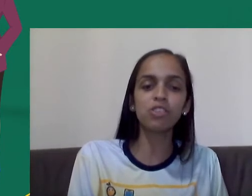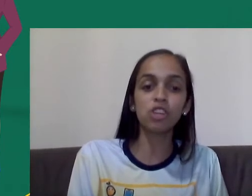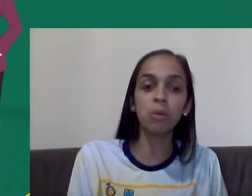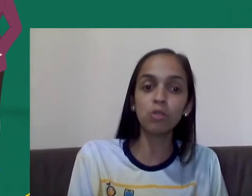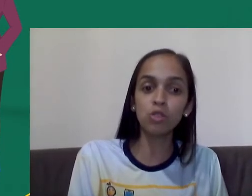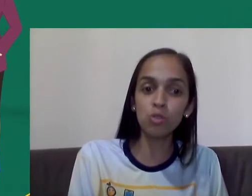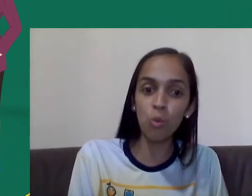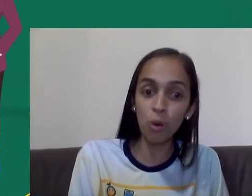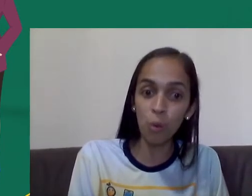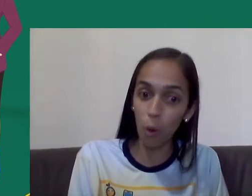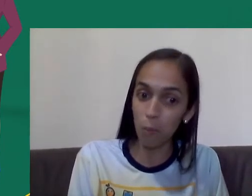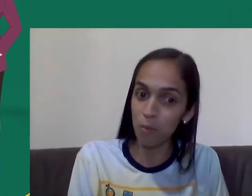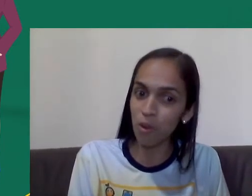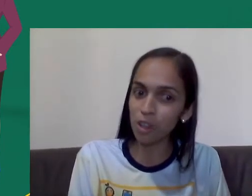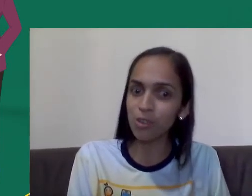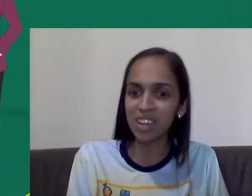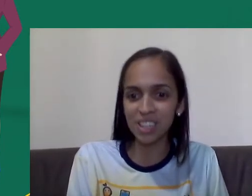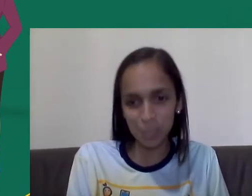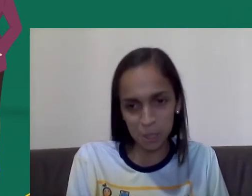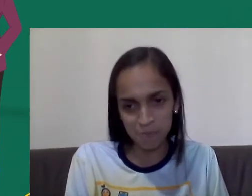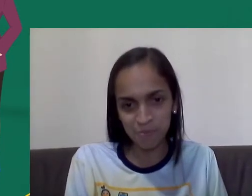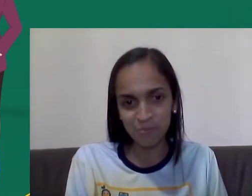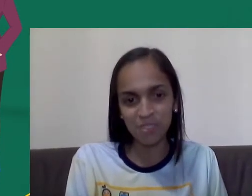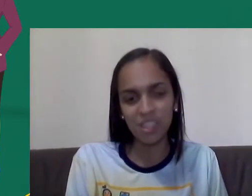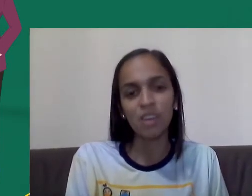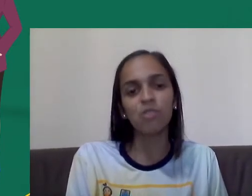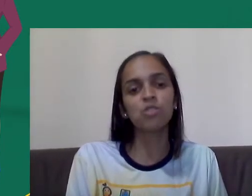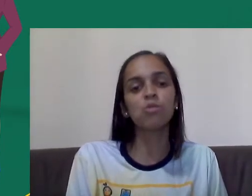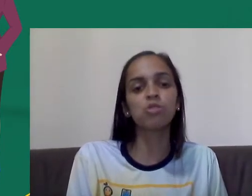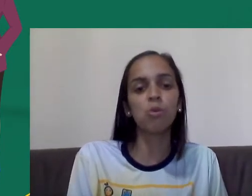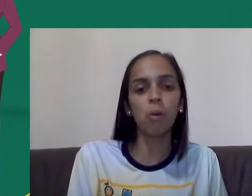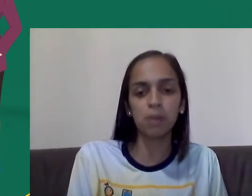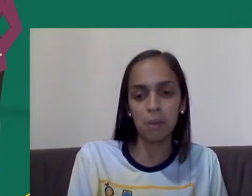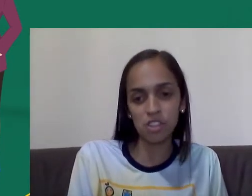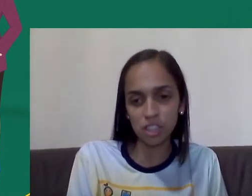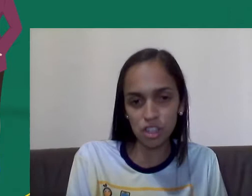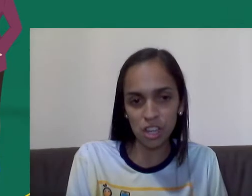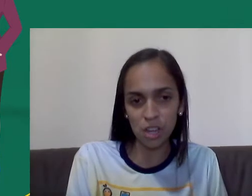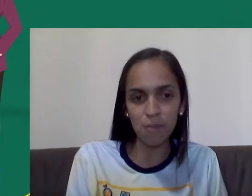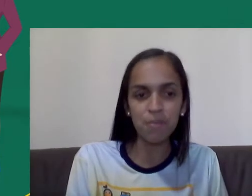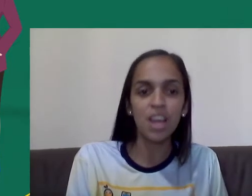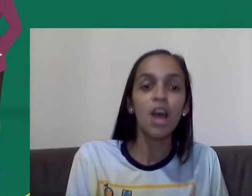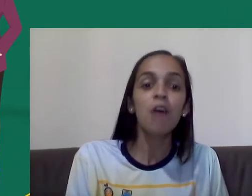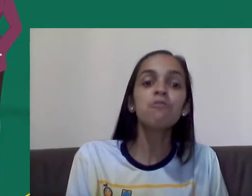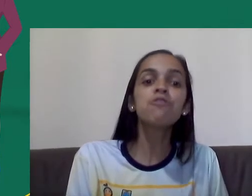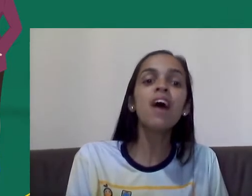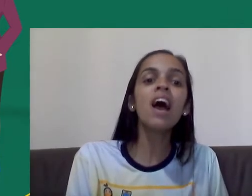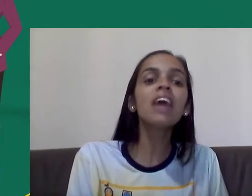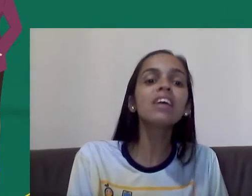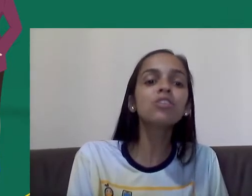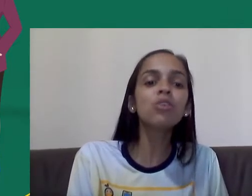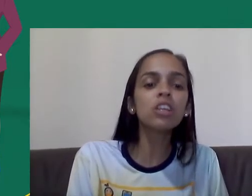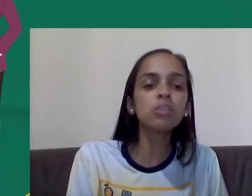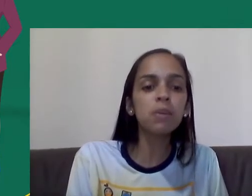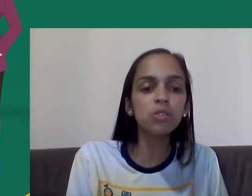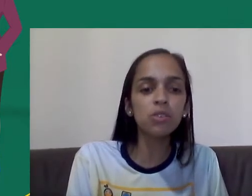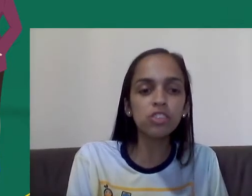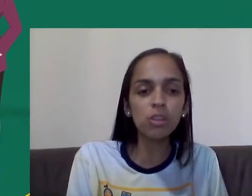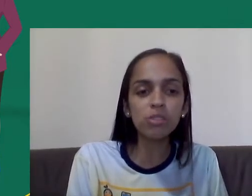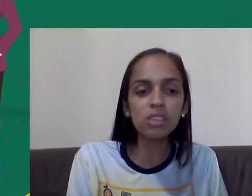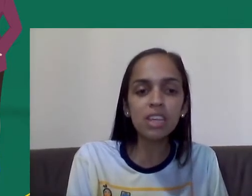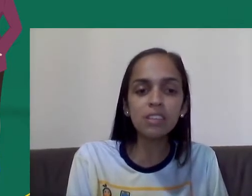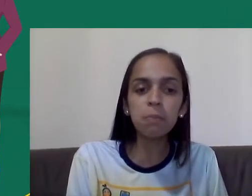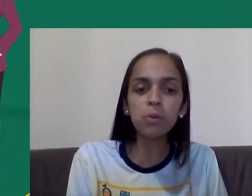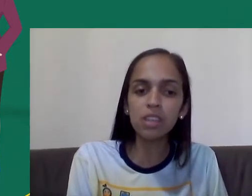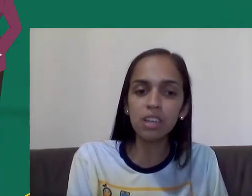uma única pessoa está tomando suco em um copo muito grande, o copo está bastante cheio, várias outras pessoas